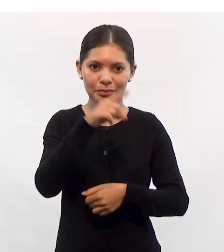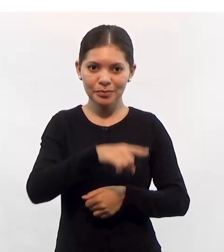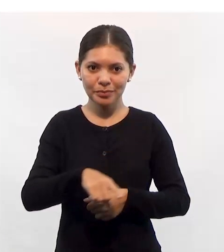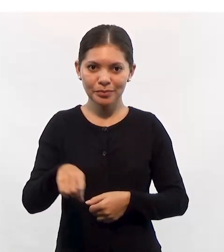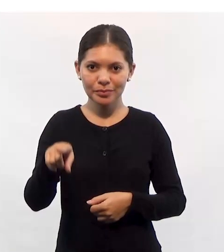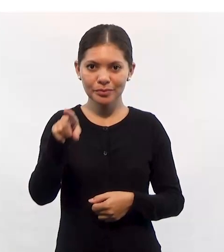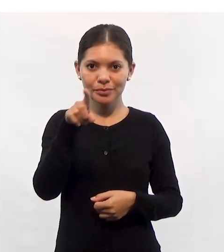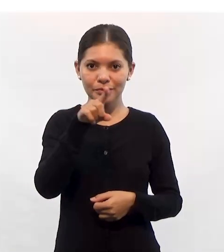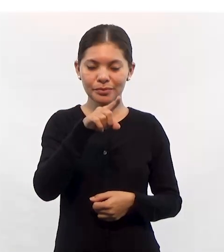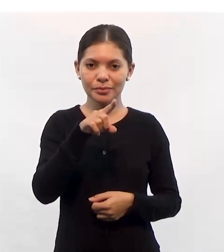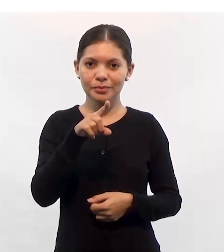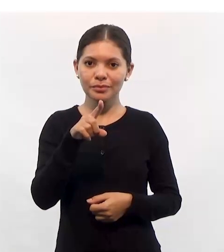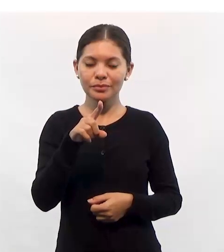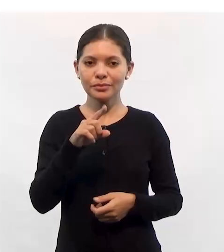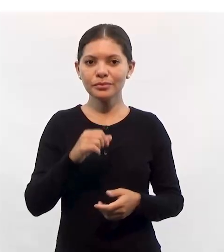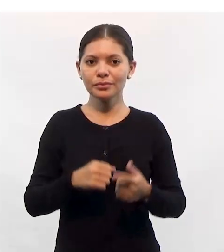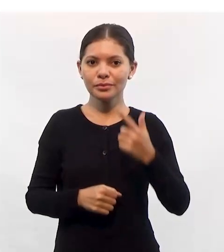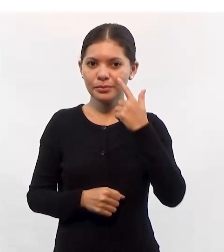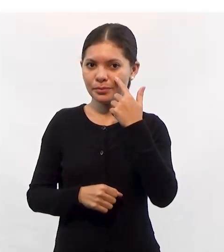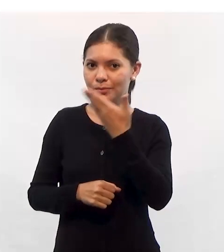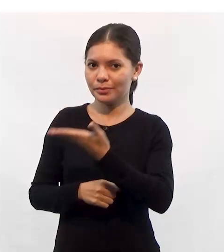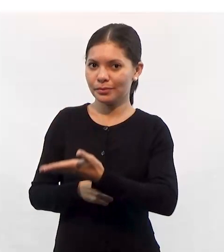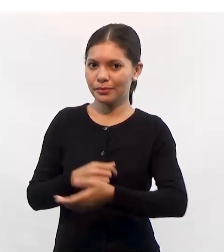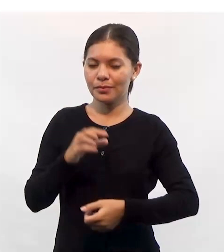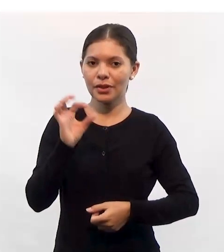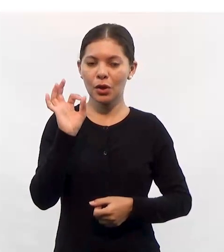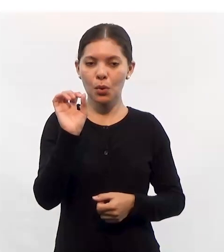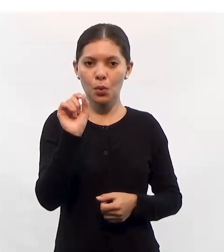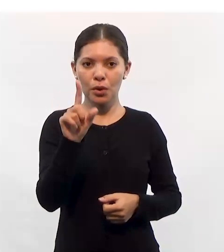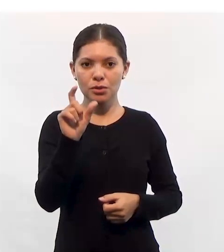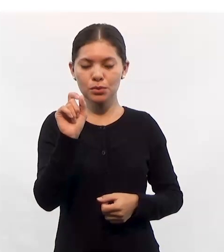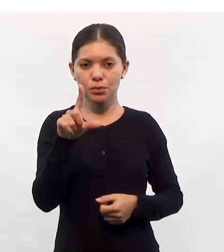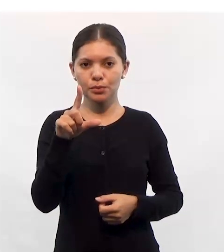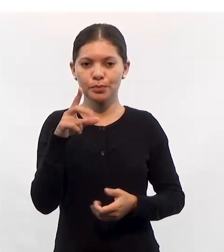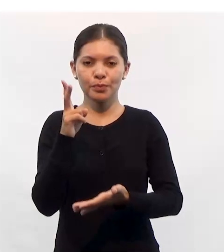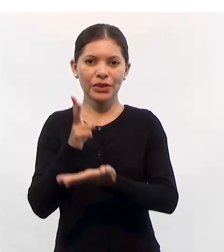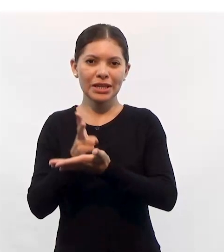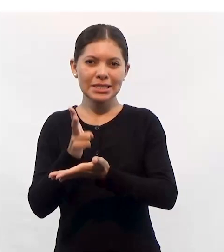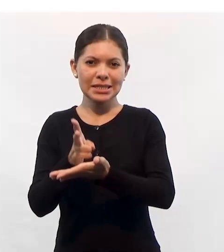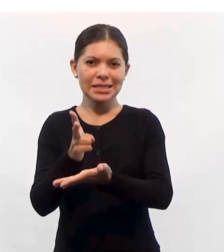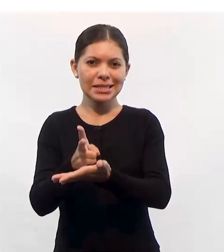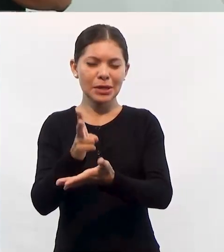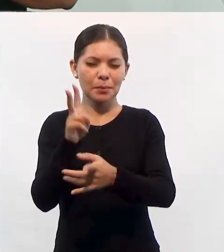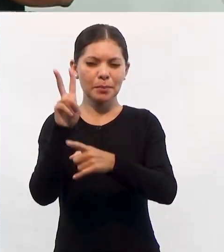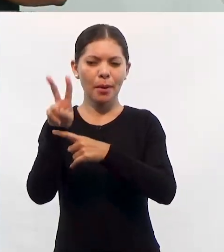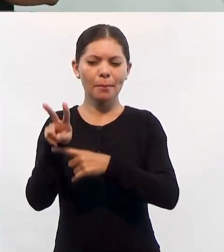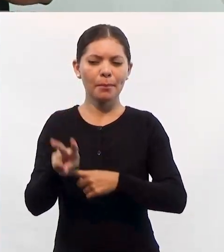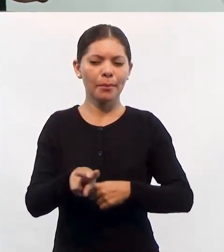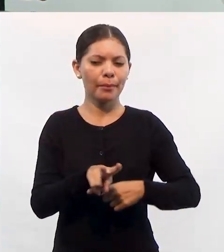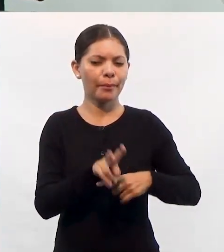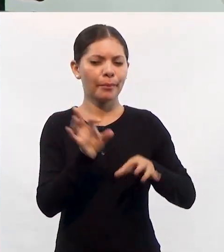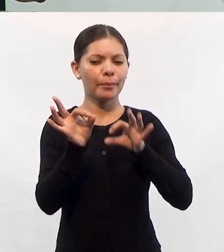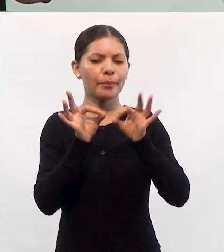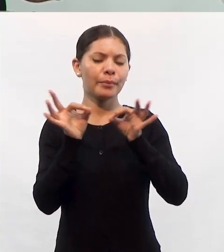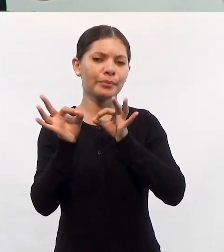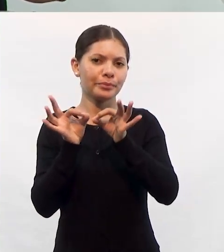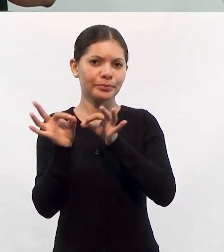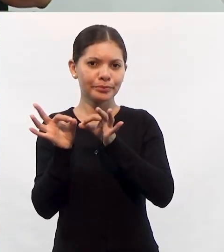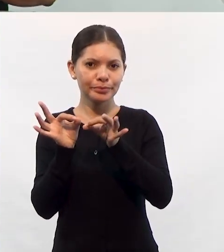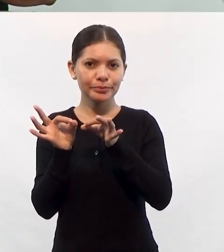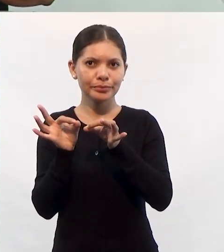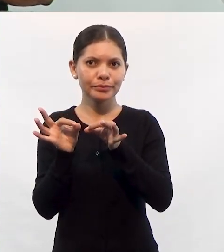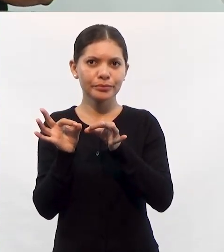ela precisa estar fazendo checar constantemente se aquele planejamento está